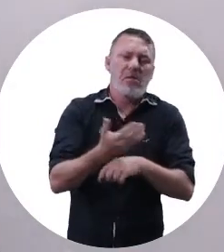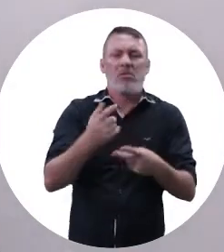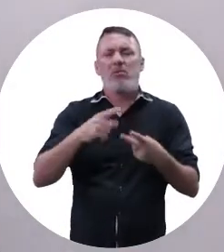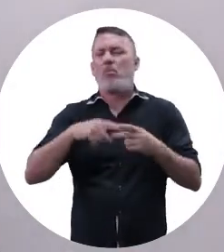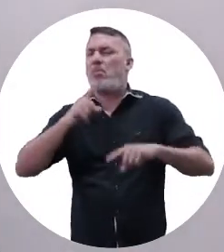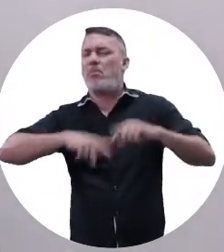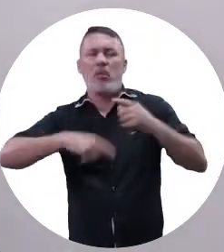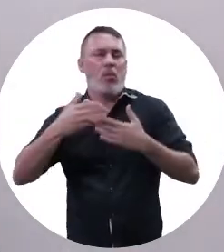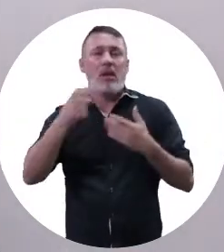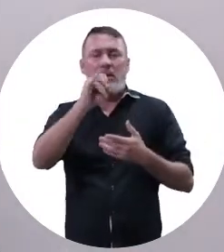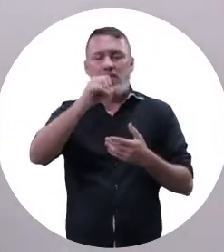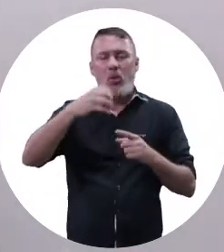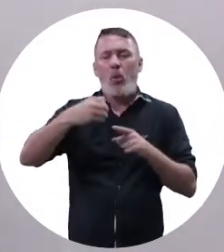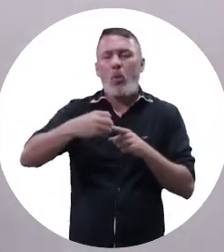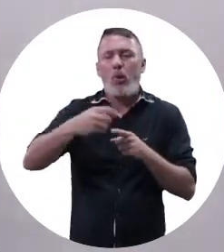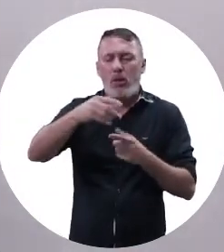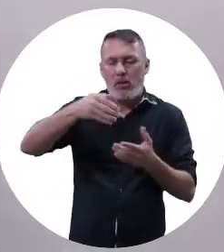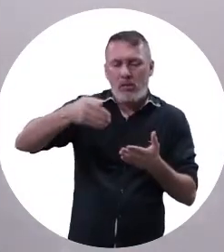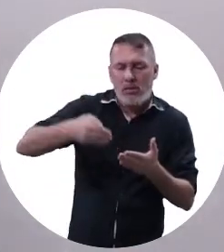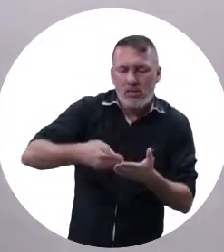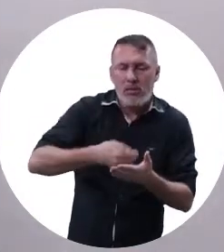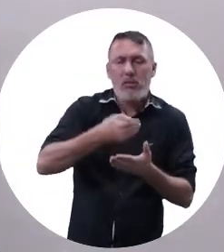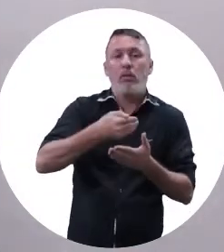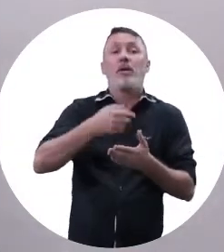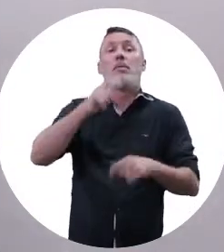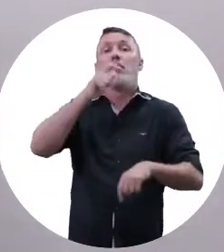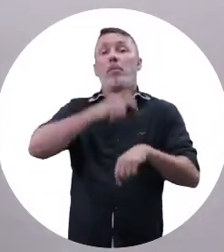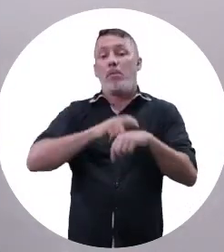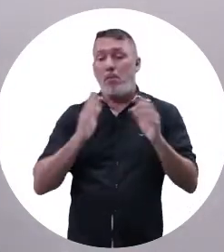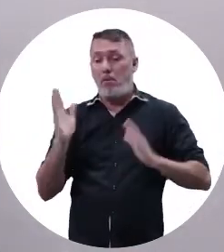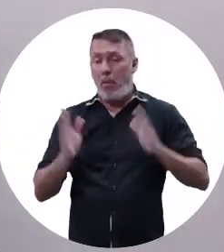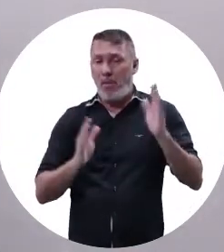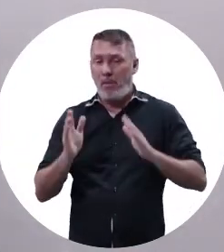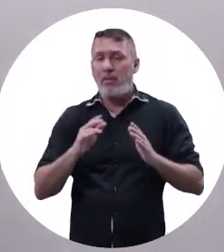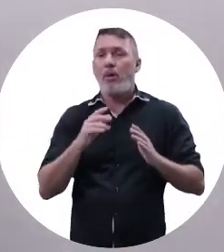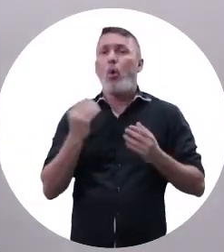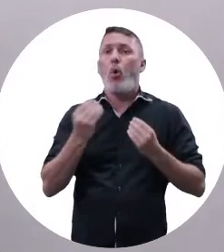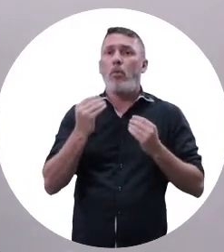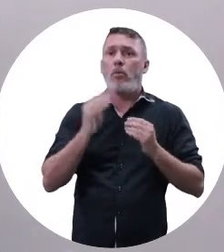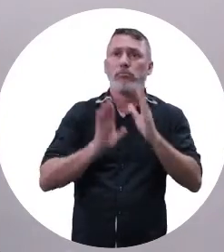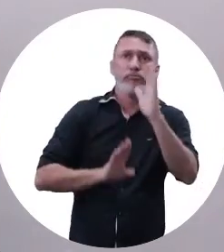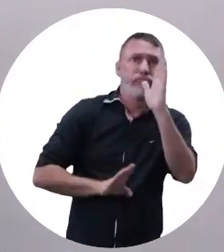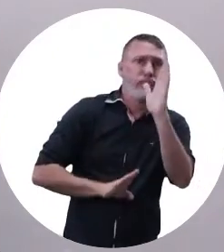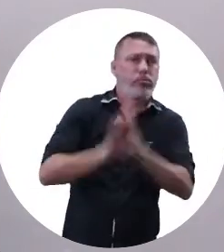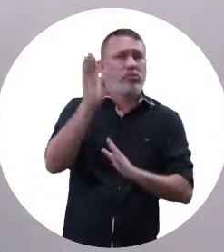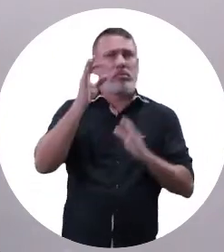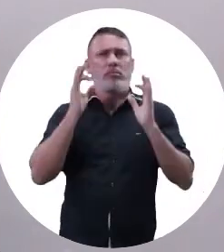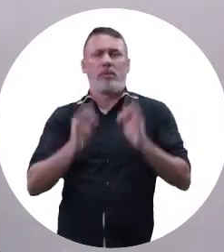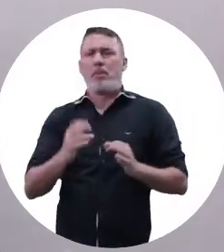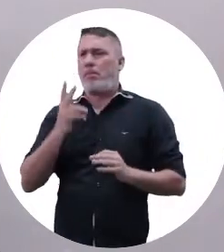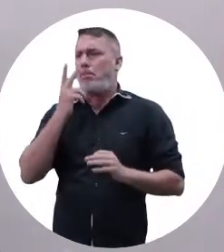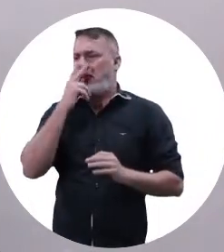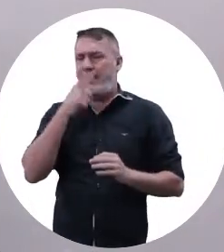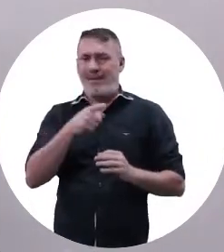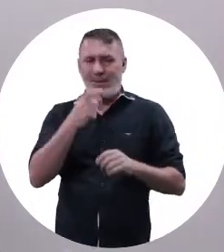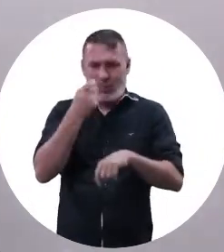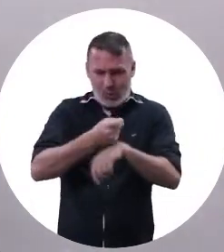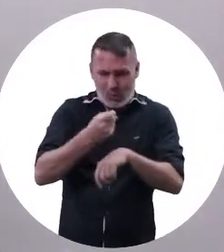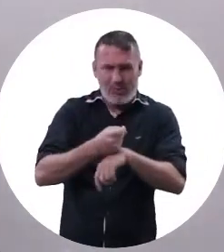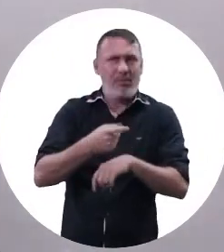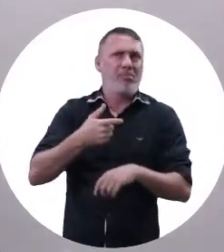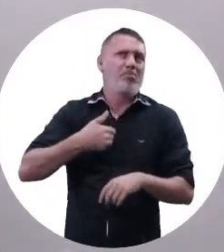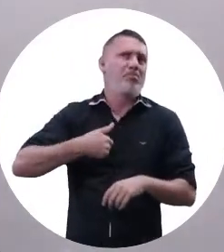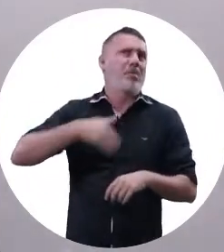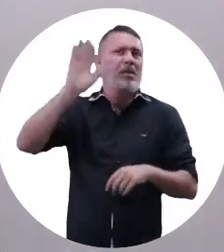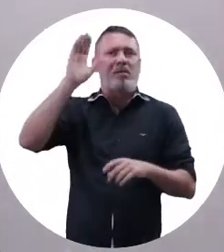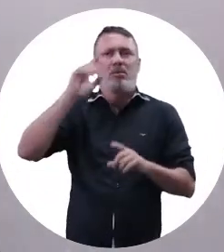gênero, pode ter certeza que o ponto de fusão e ebulição são extremamente altos. A gente está falando de mais de 2.000